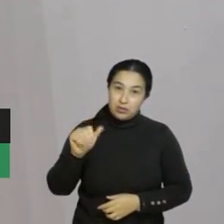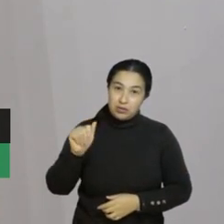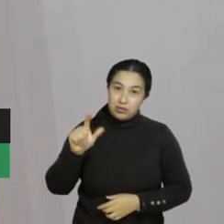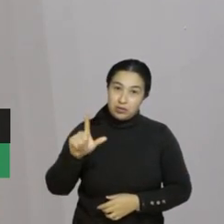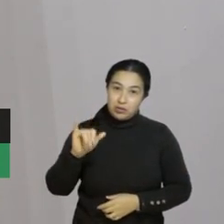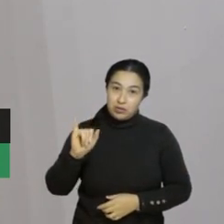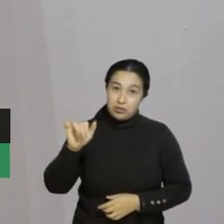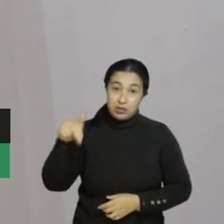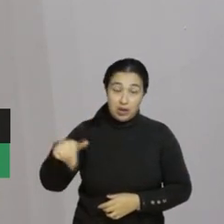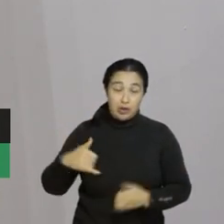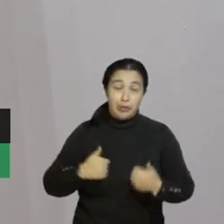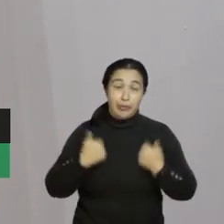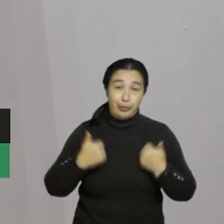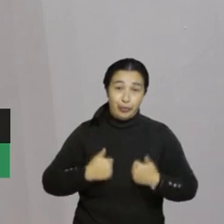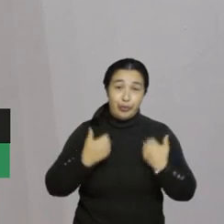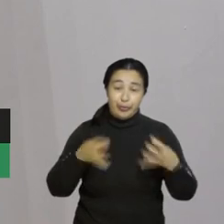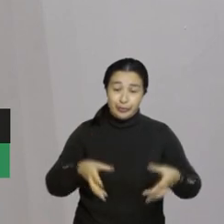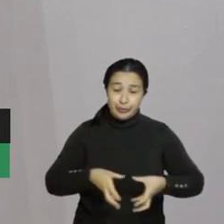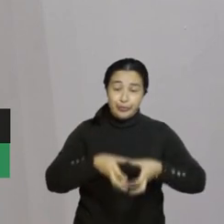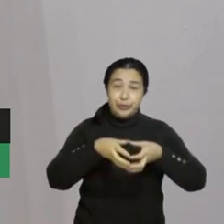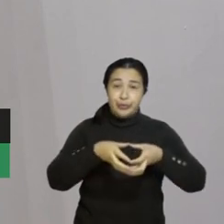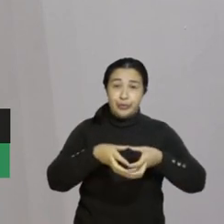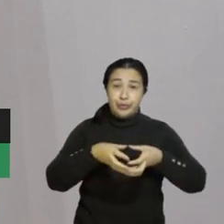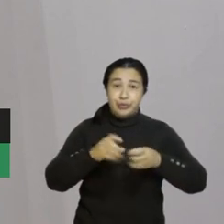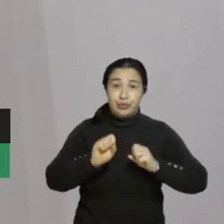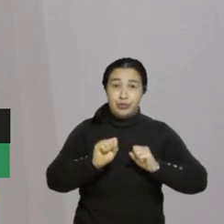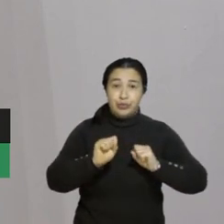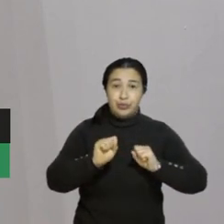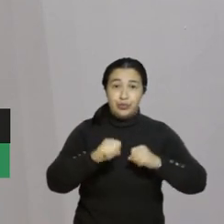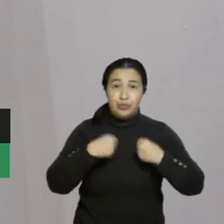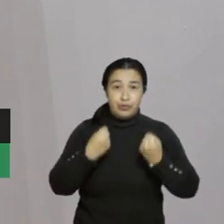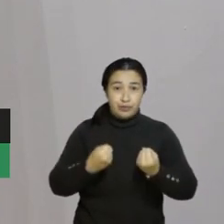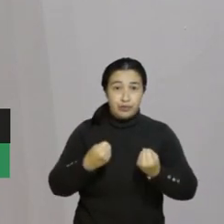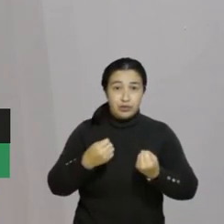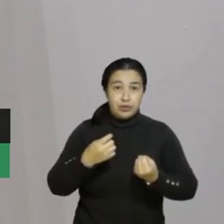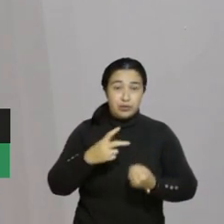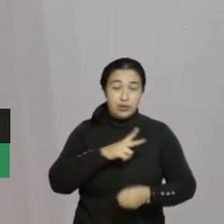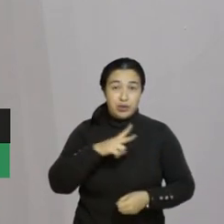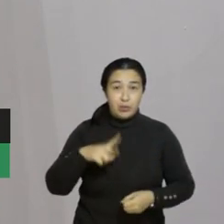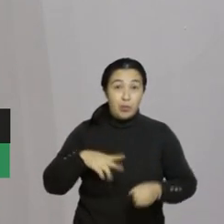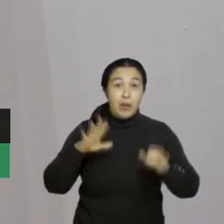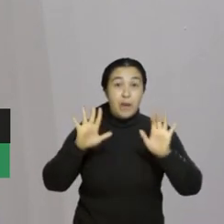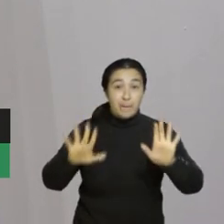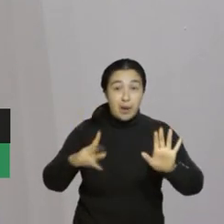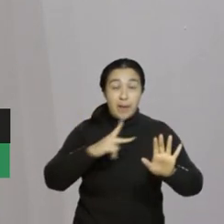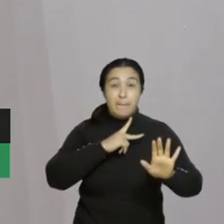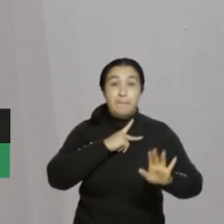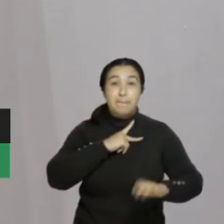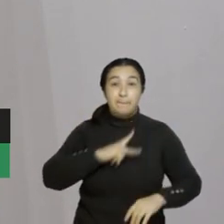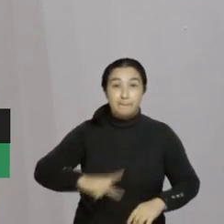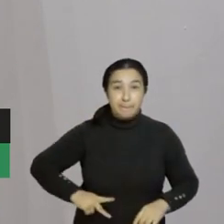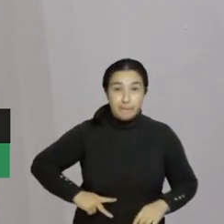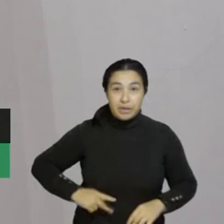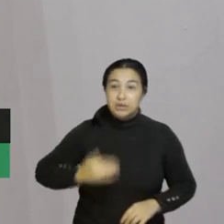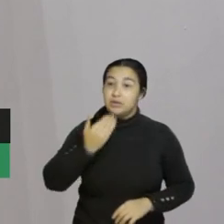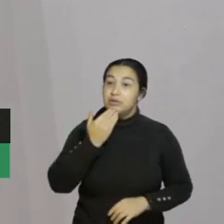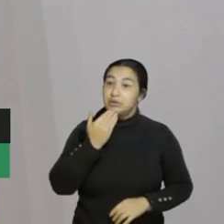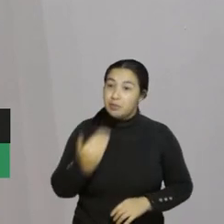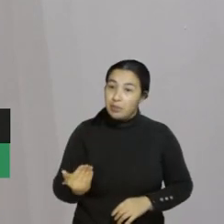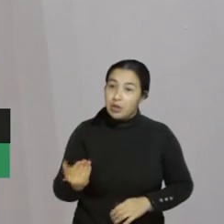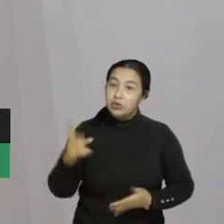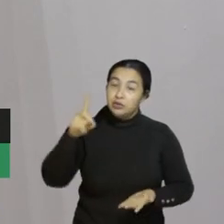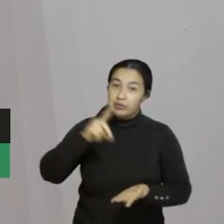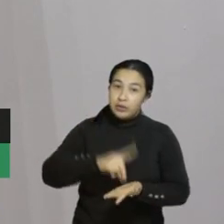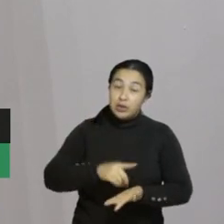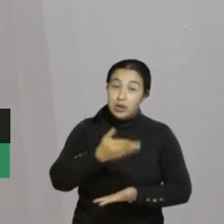Team da Defensoria Pública. Mas eu vou fazer um pedido formal para o presidente dessa casa, e os deputados que